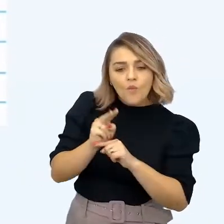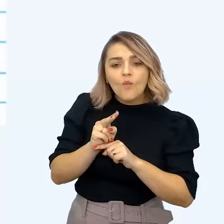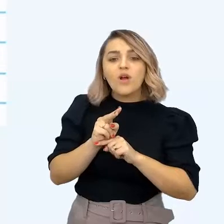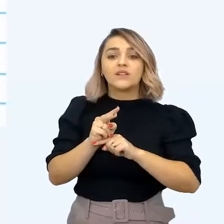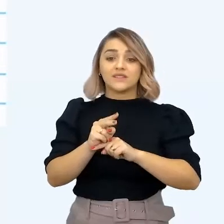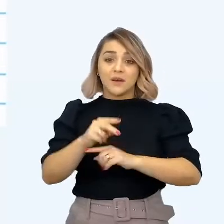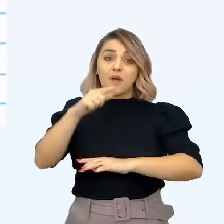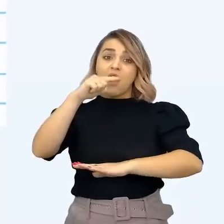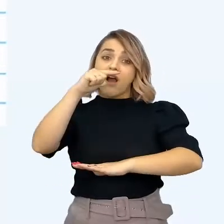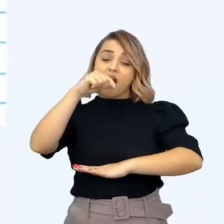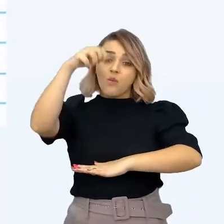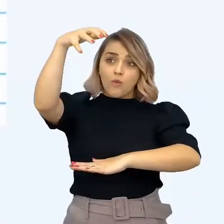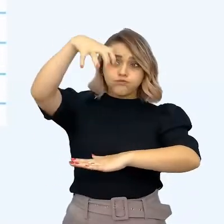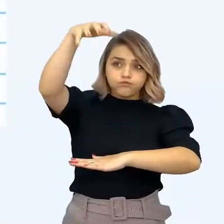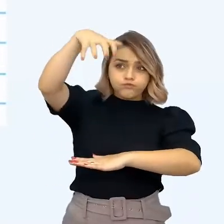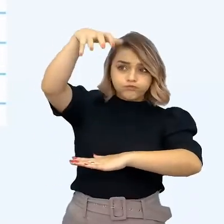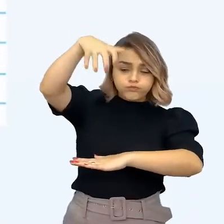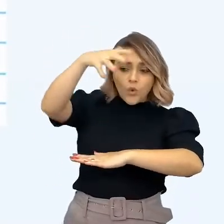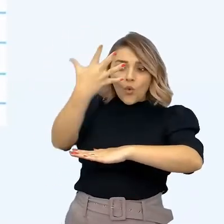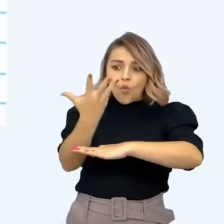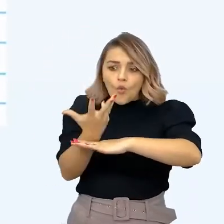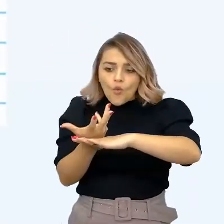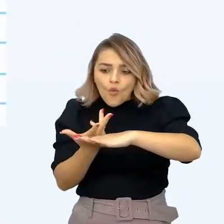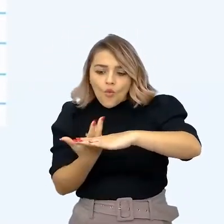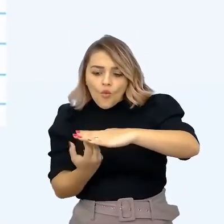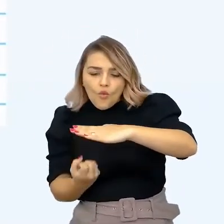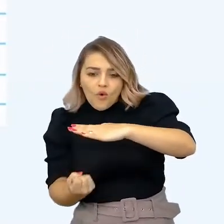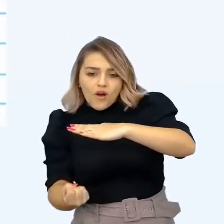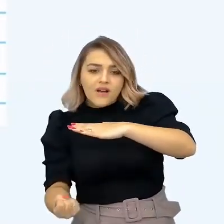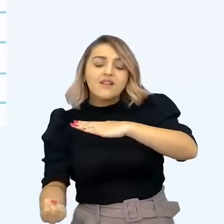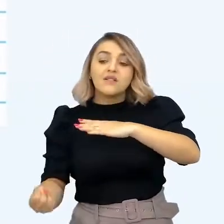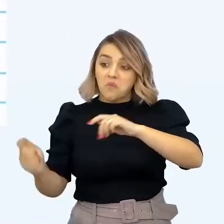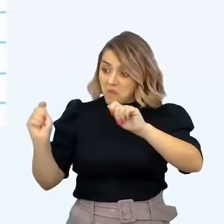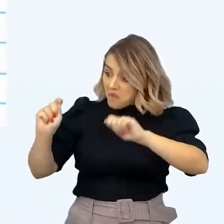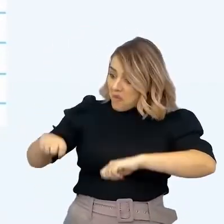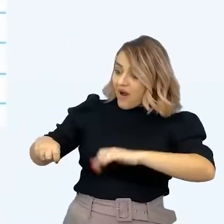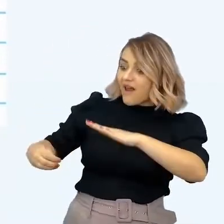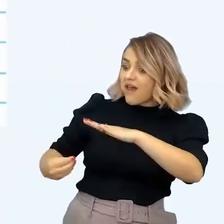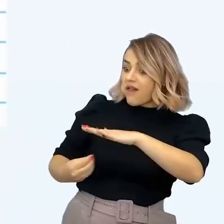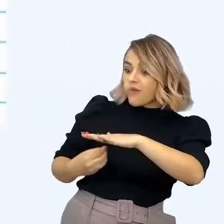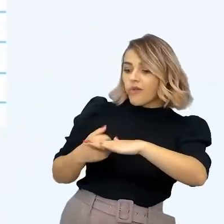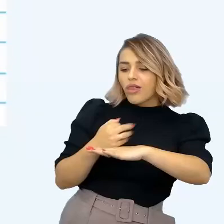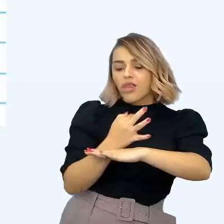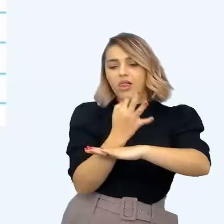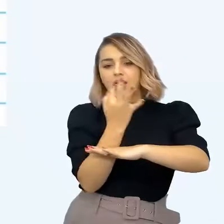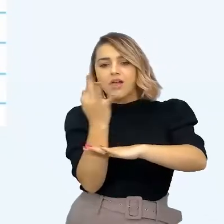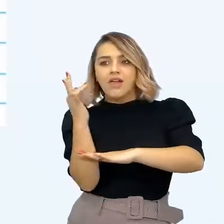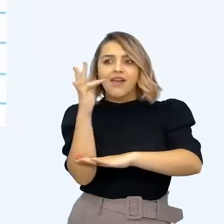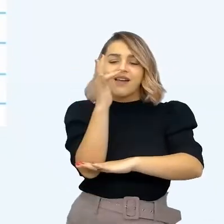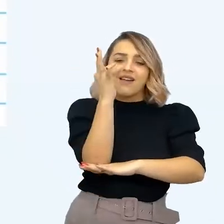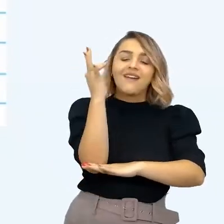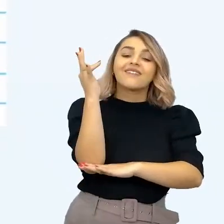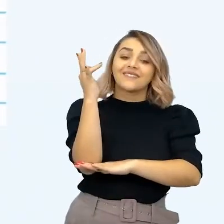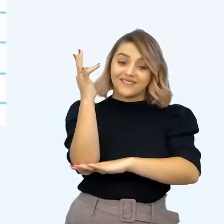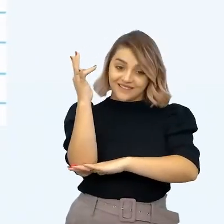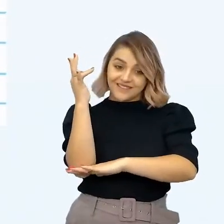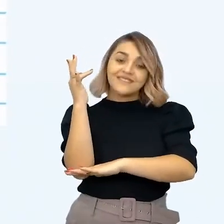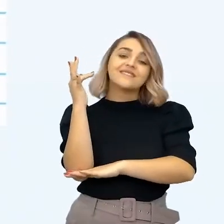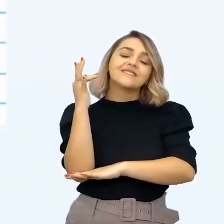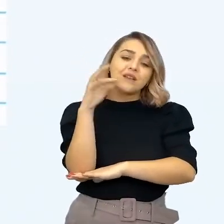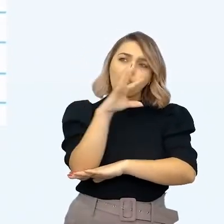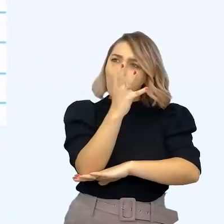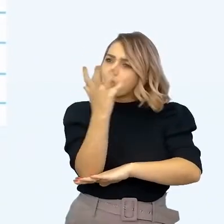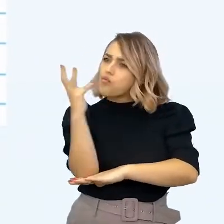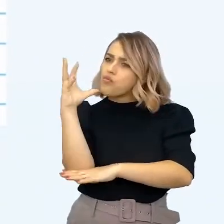que bebemos, é nele que os alimentos de origem vegetal crescem e se desenvolvem, é nele que vivem as plantas que filtram o